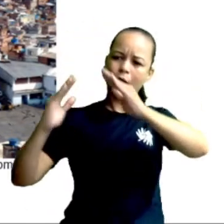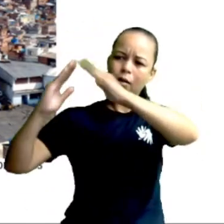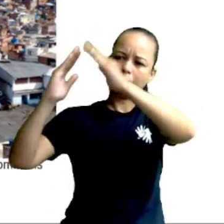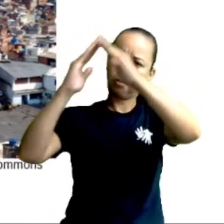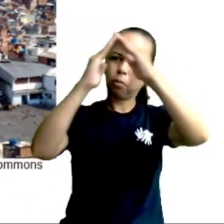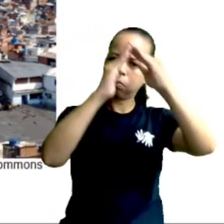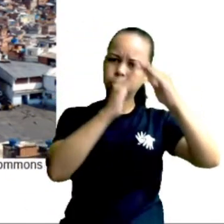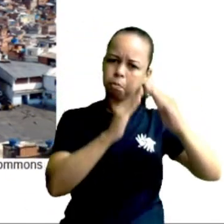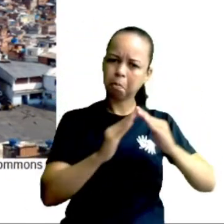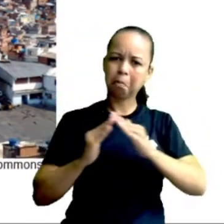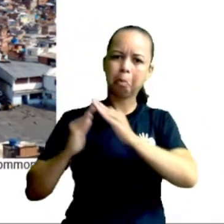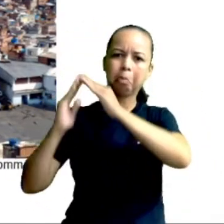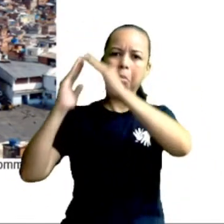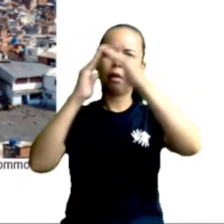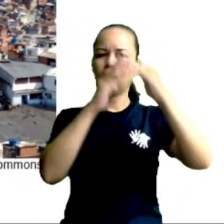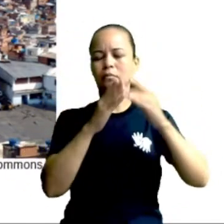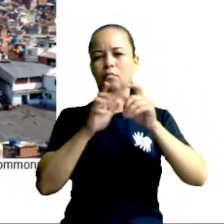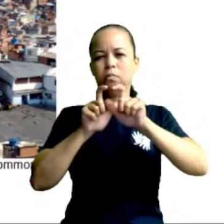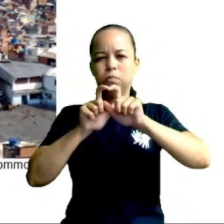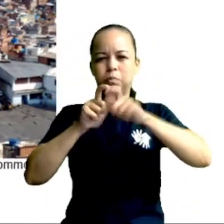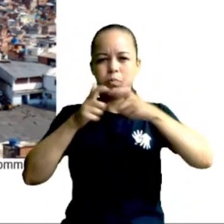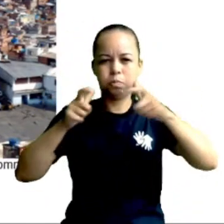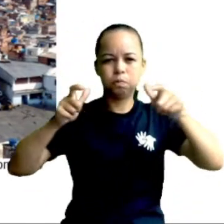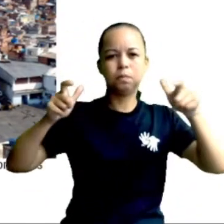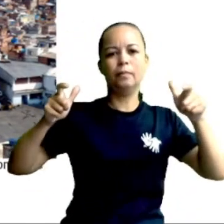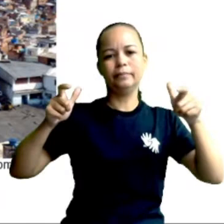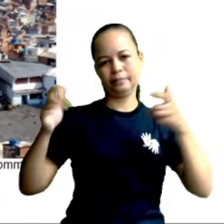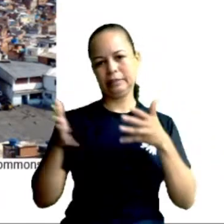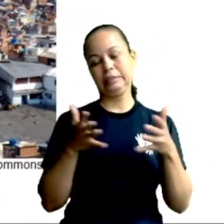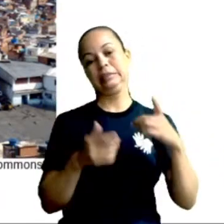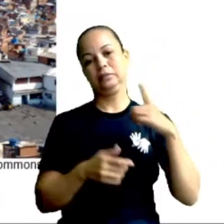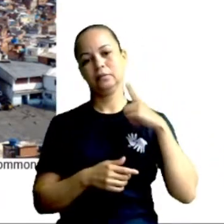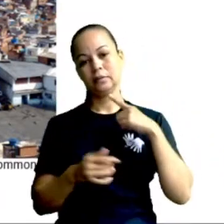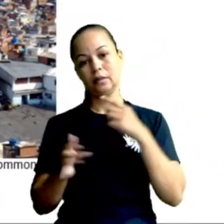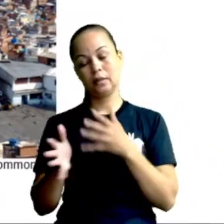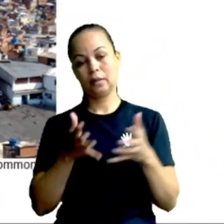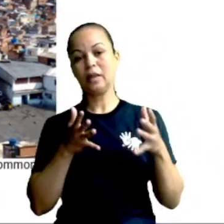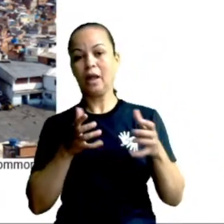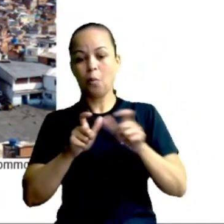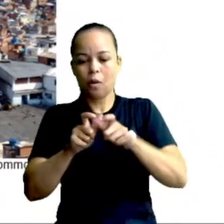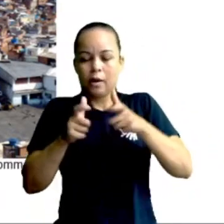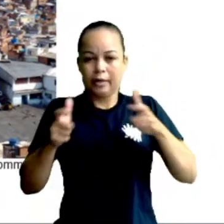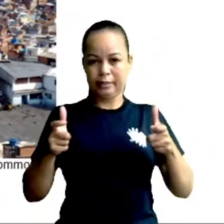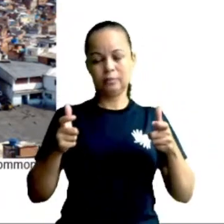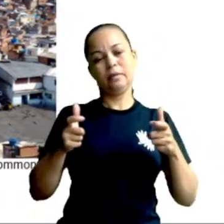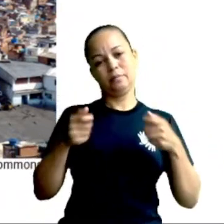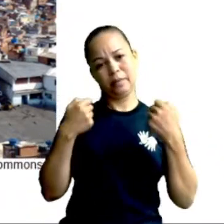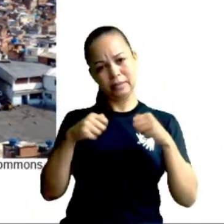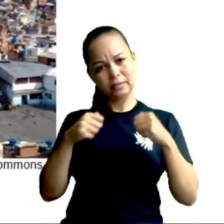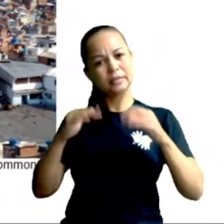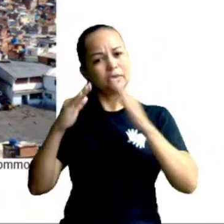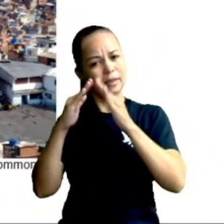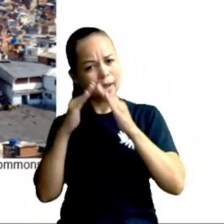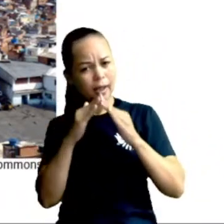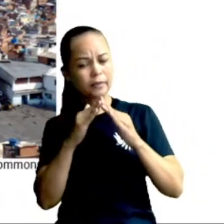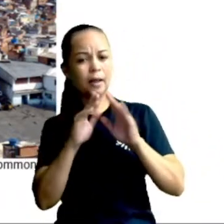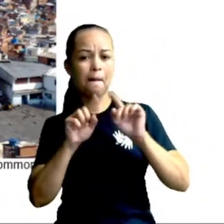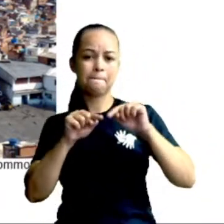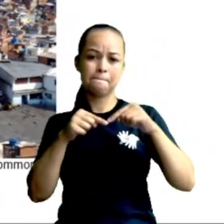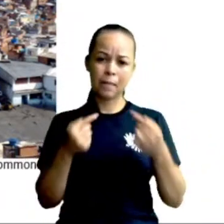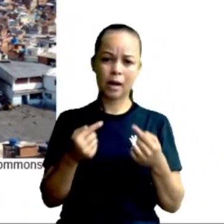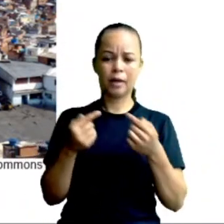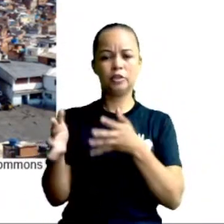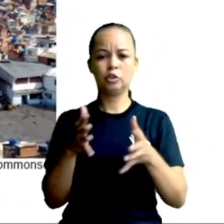isso acontece, né? Então existe um crescimento populacional. A gente precisa, né, de moradias para isso, mas a gente afeta o